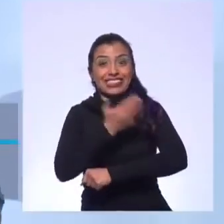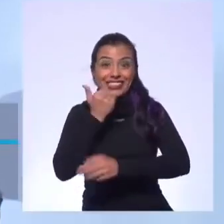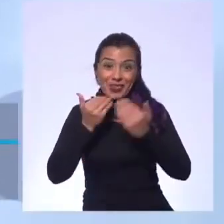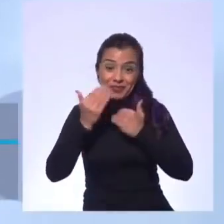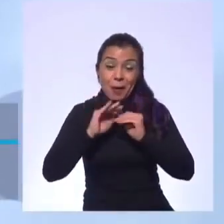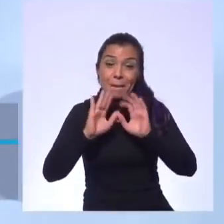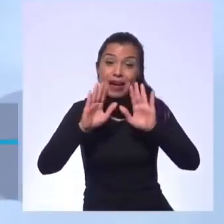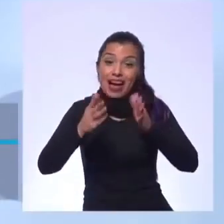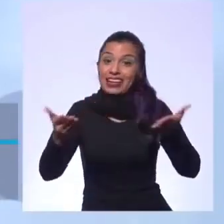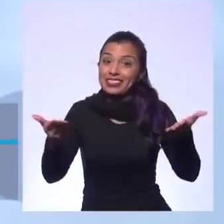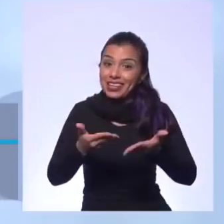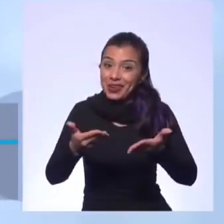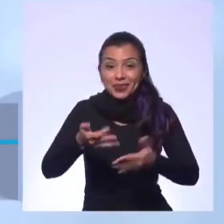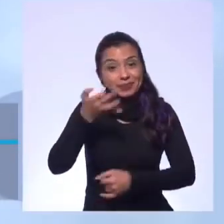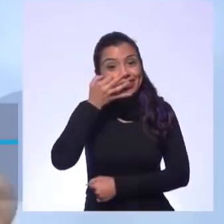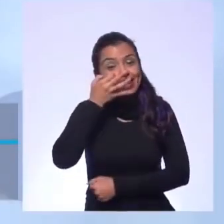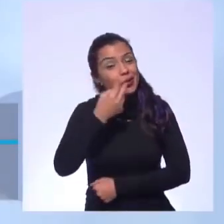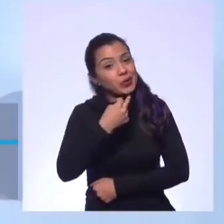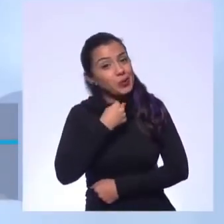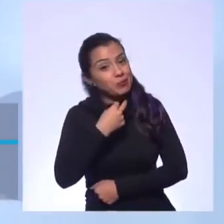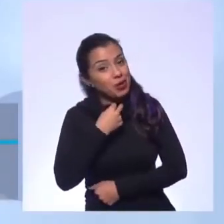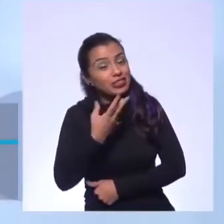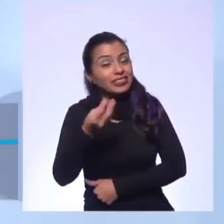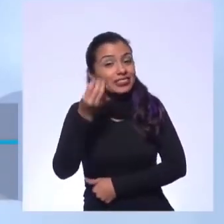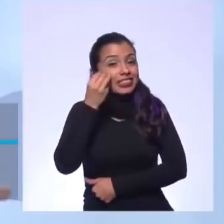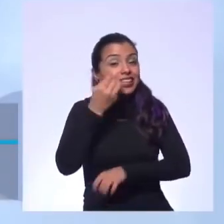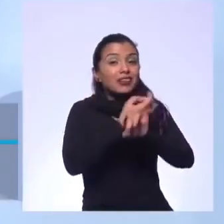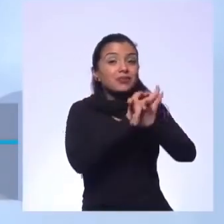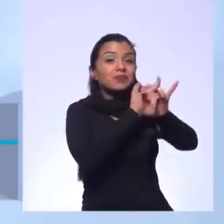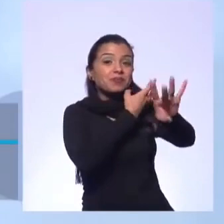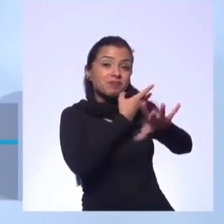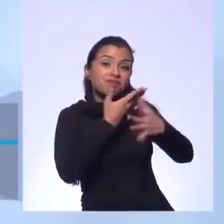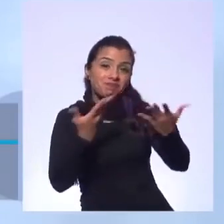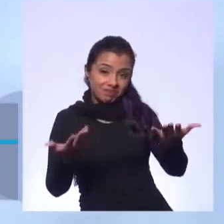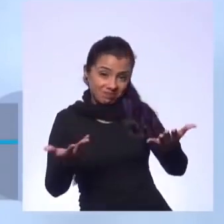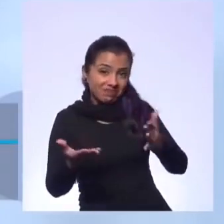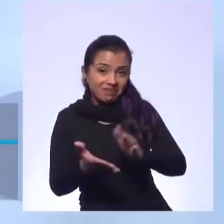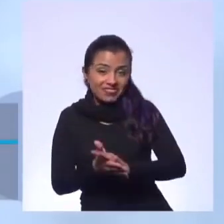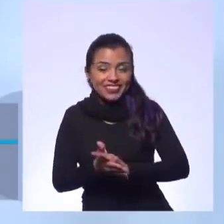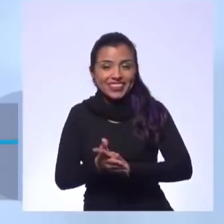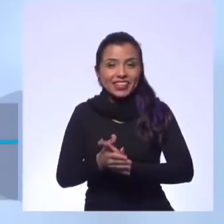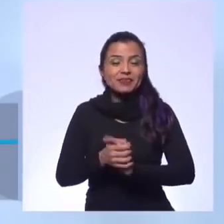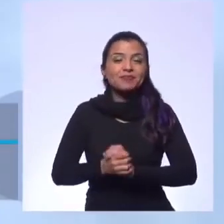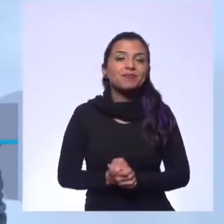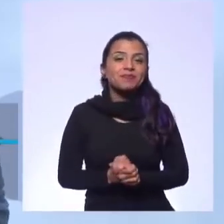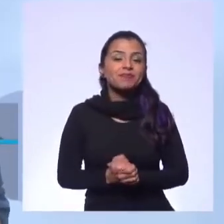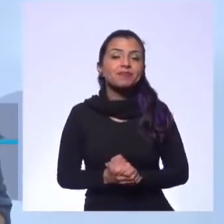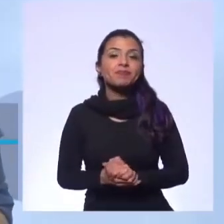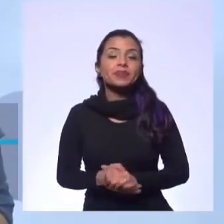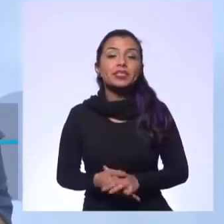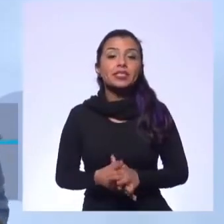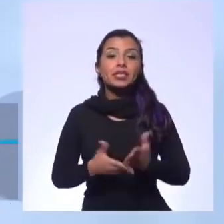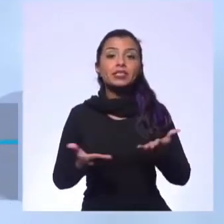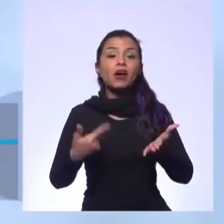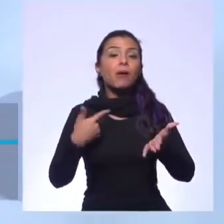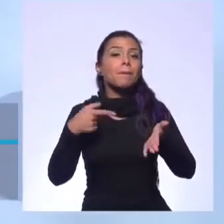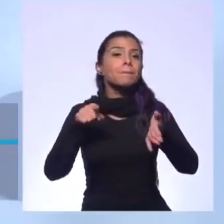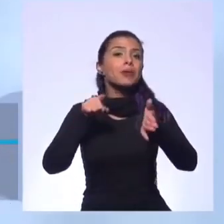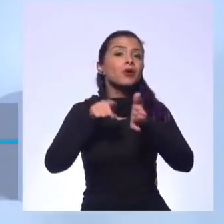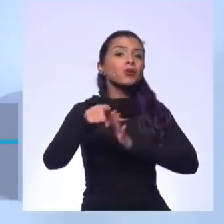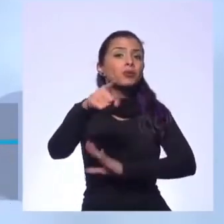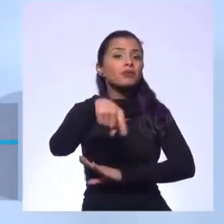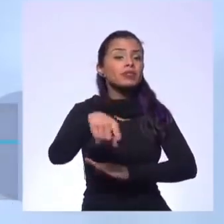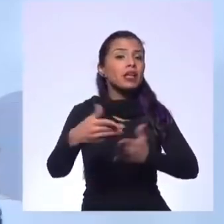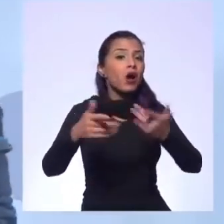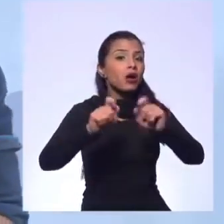não pode fazer ainda presencial, a gente vai fazer essa de forma virtual, essa feira culinária, certo? Então, eu tenho a pergunta aqui para vocês na